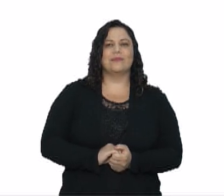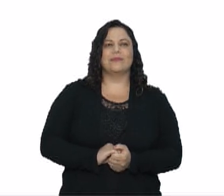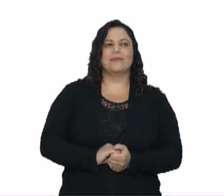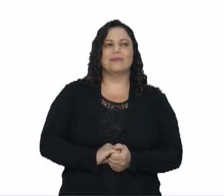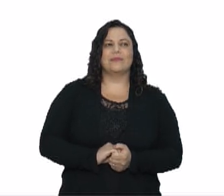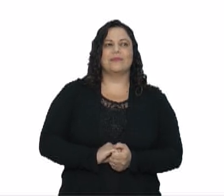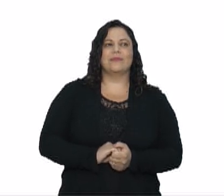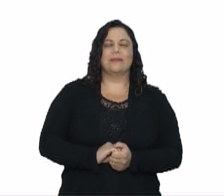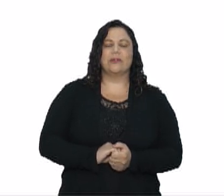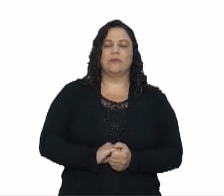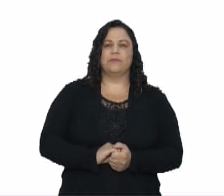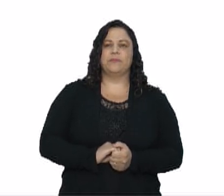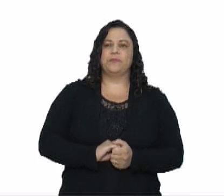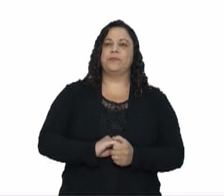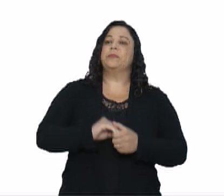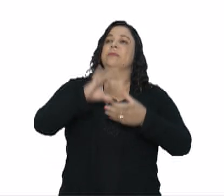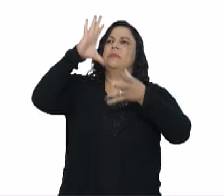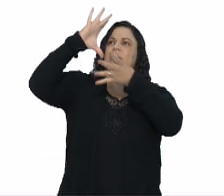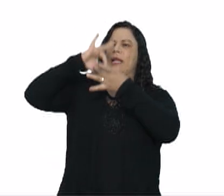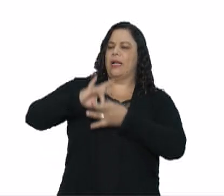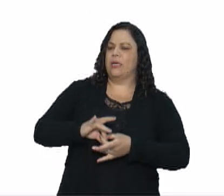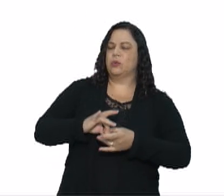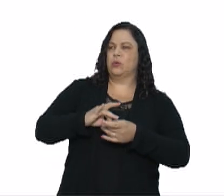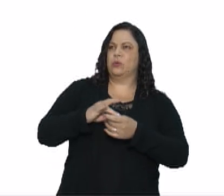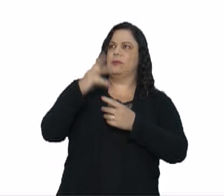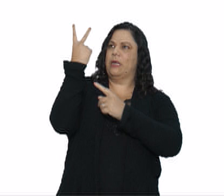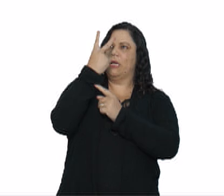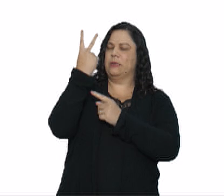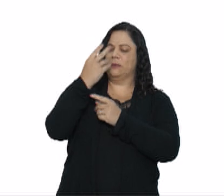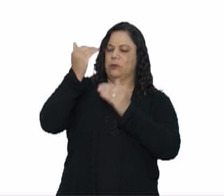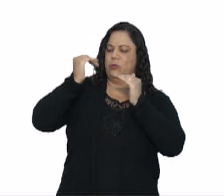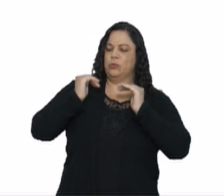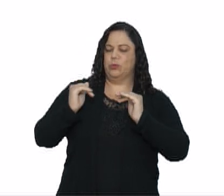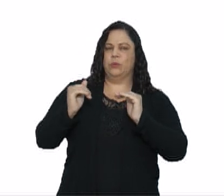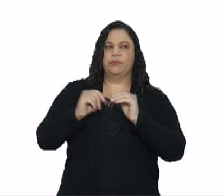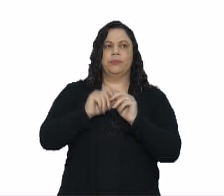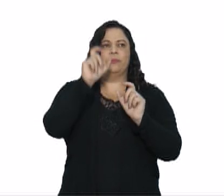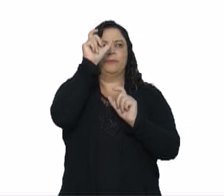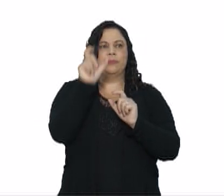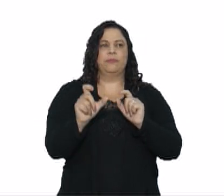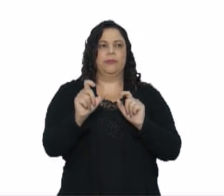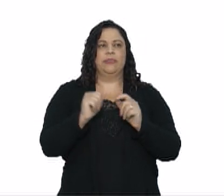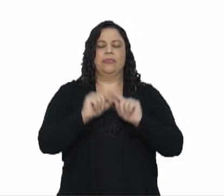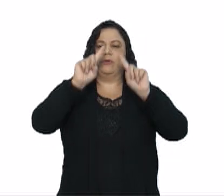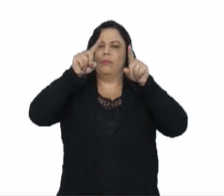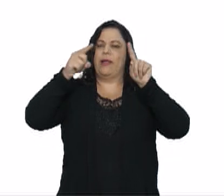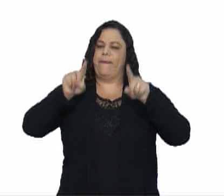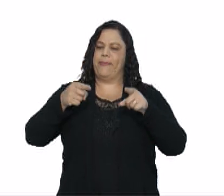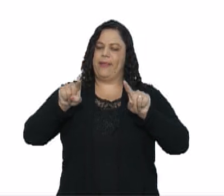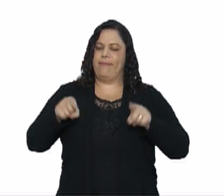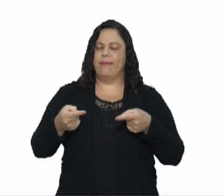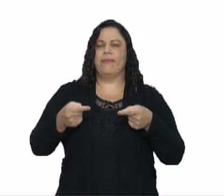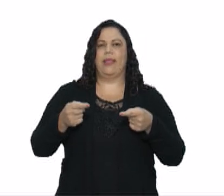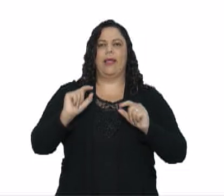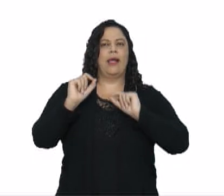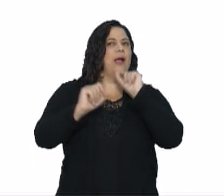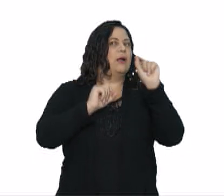Relacione a segunda coluna de acordo com a primeira. Cumprindo o seu papel de pai, ia defendendo sua família.